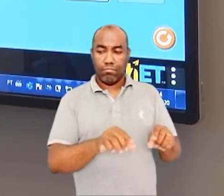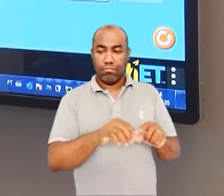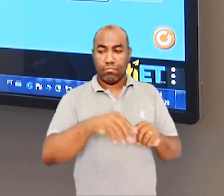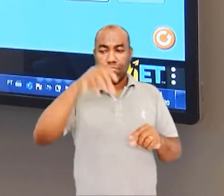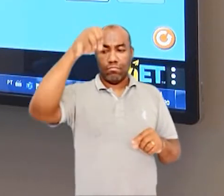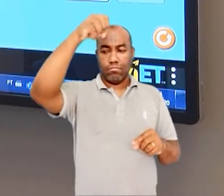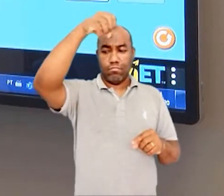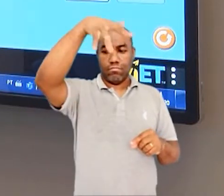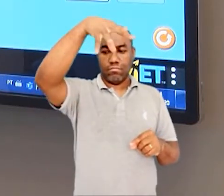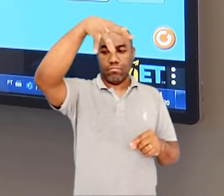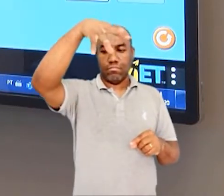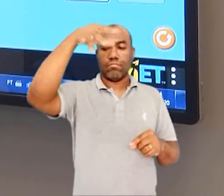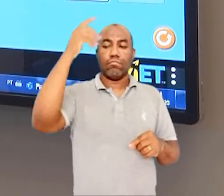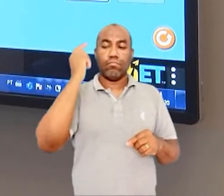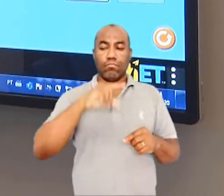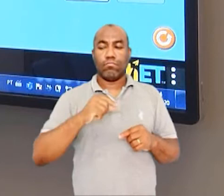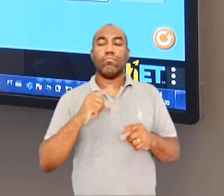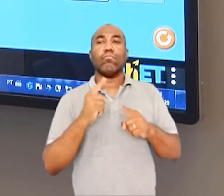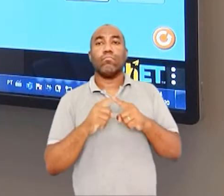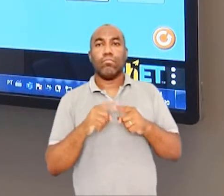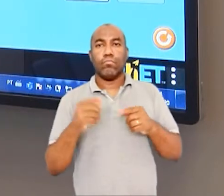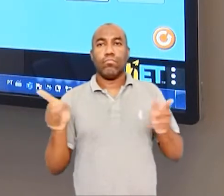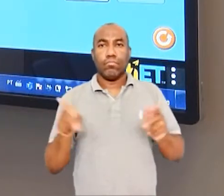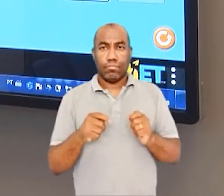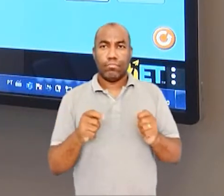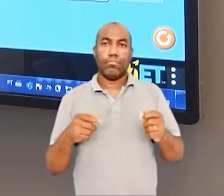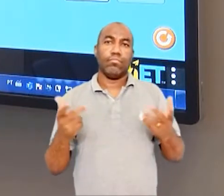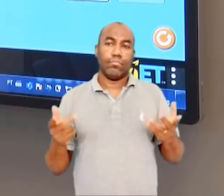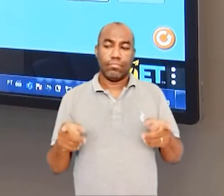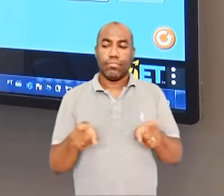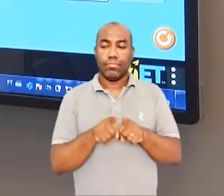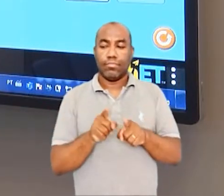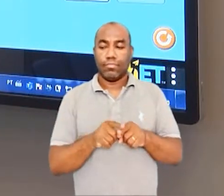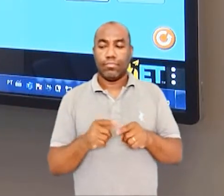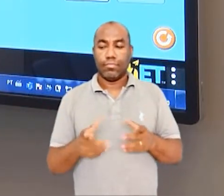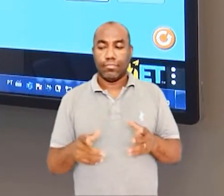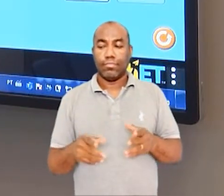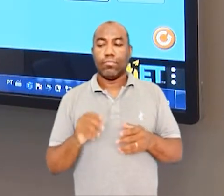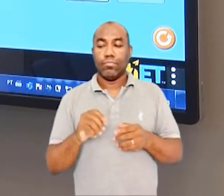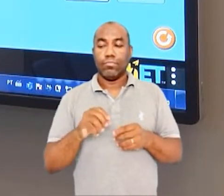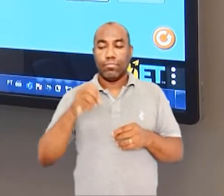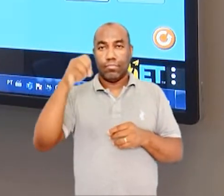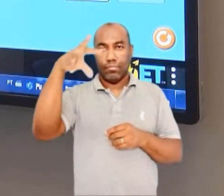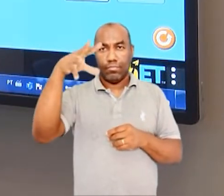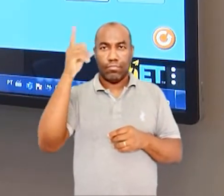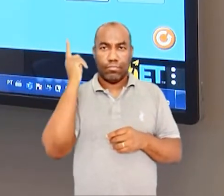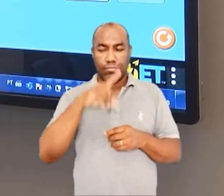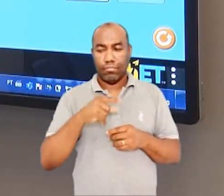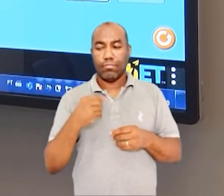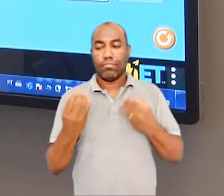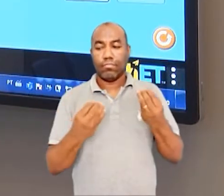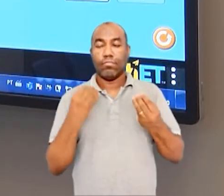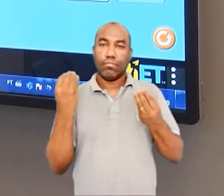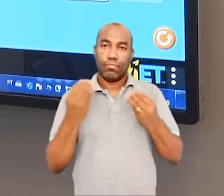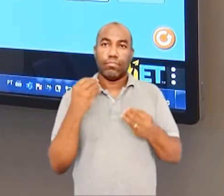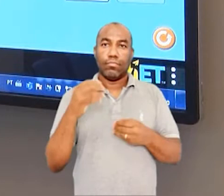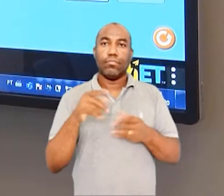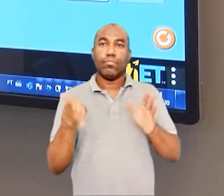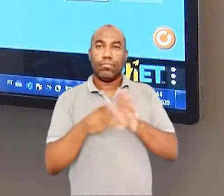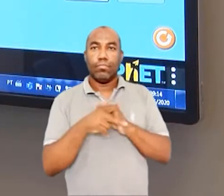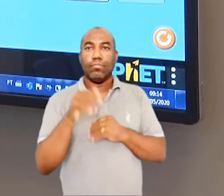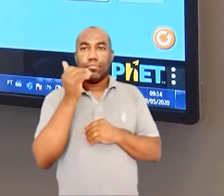nós conseguimos fazer com que essa lâmpada emita luz. Então aqui há uma emissão de